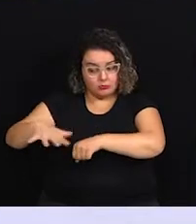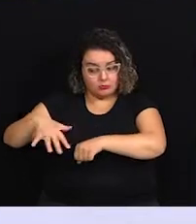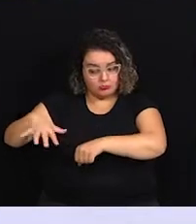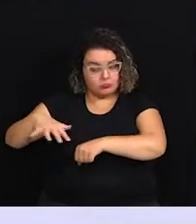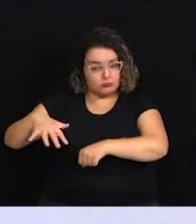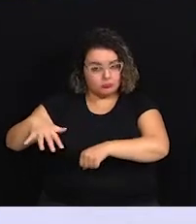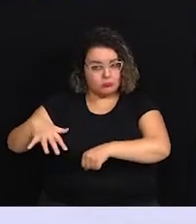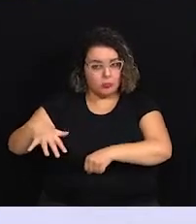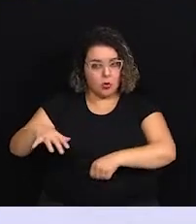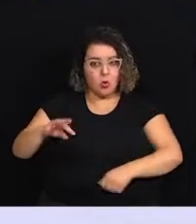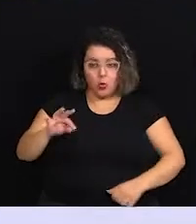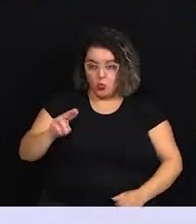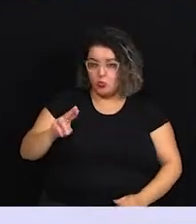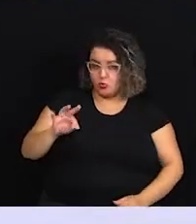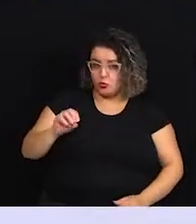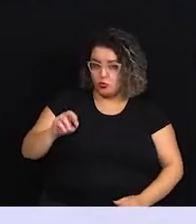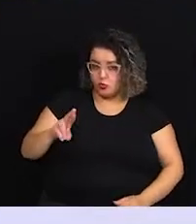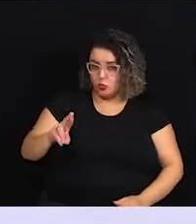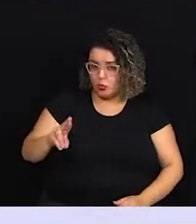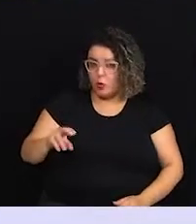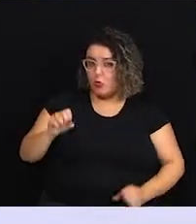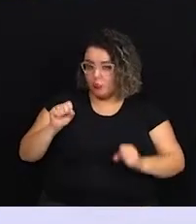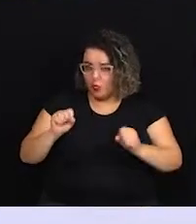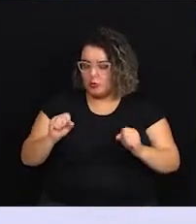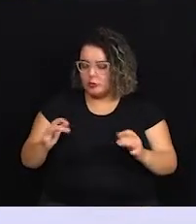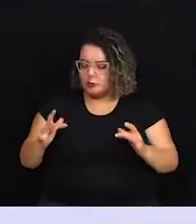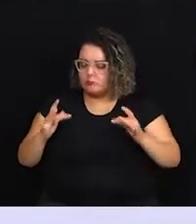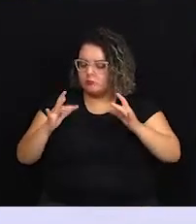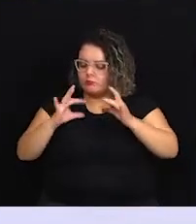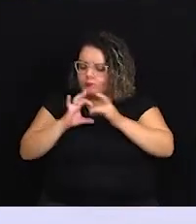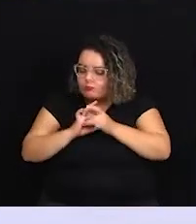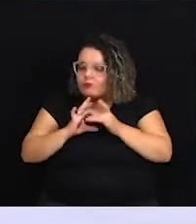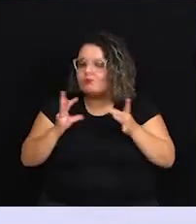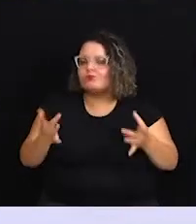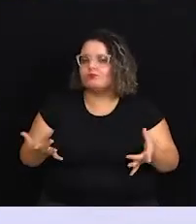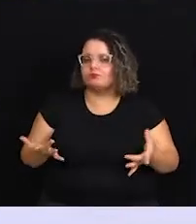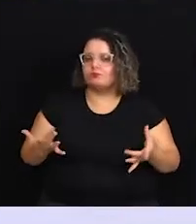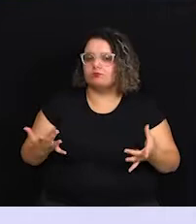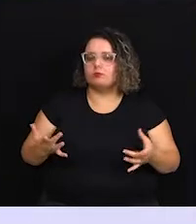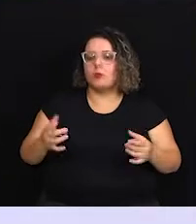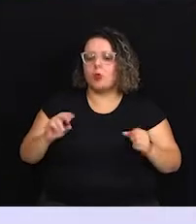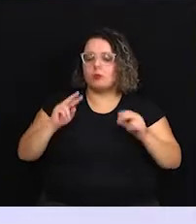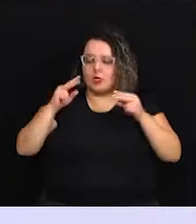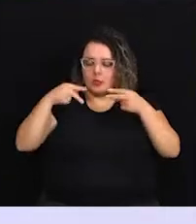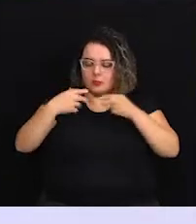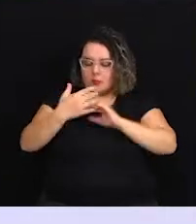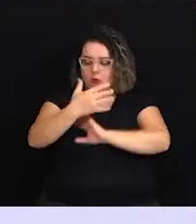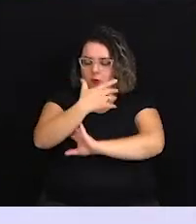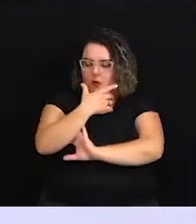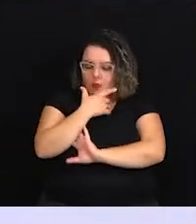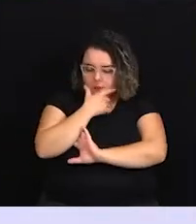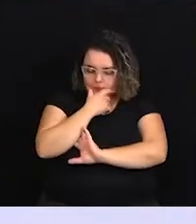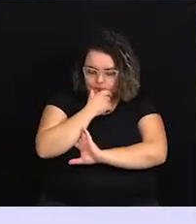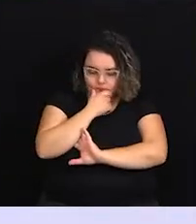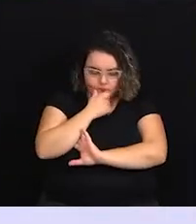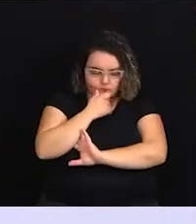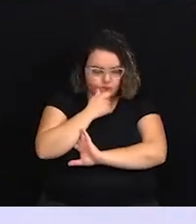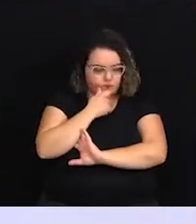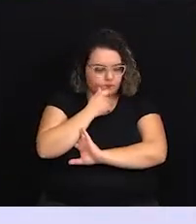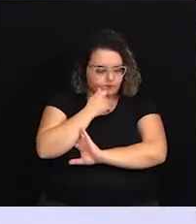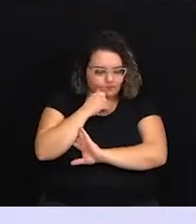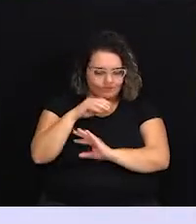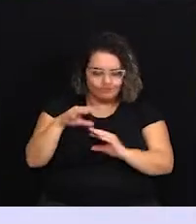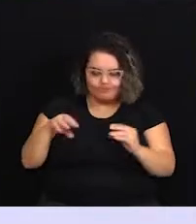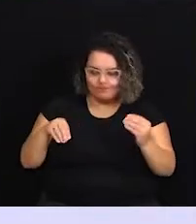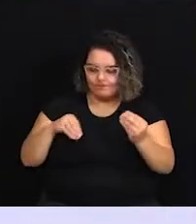numa constelação de animal pode ter uma luz que está conectado, ele pode olhar para ele e fazer o movimento necessário com